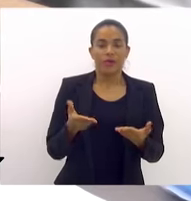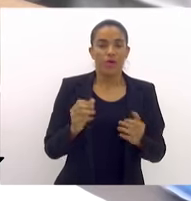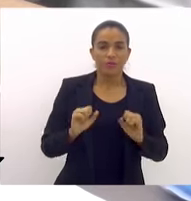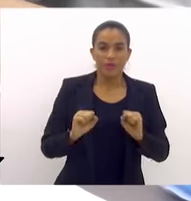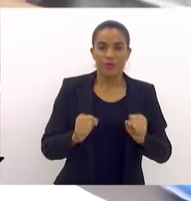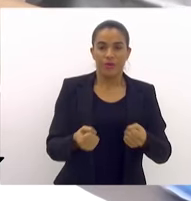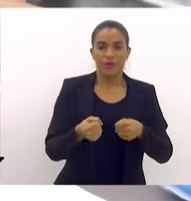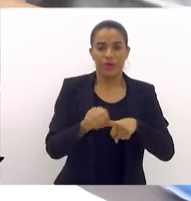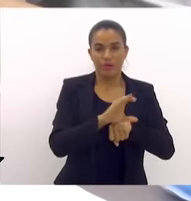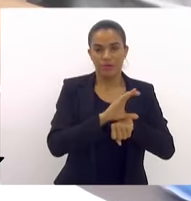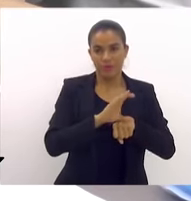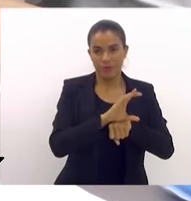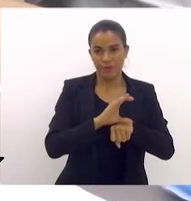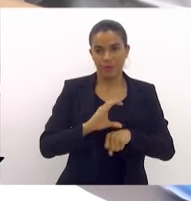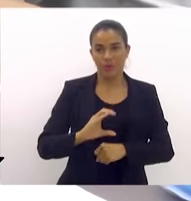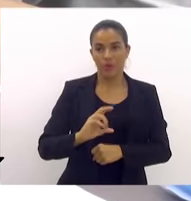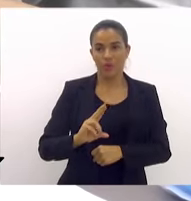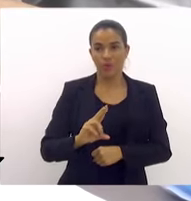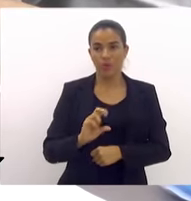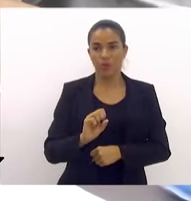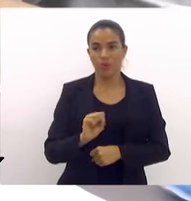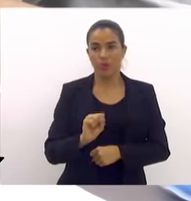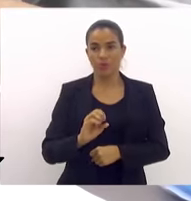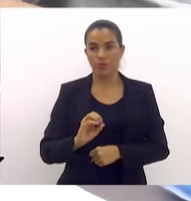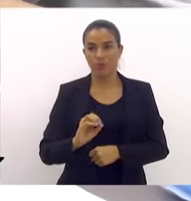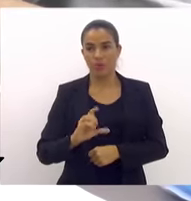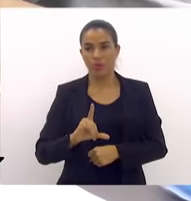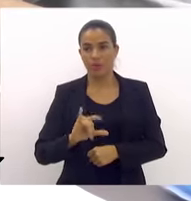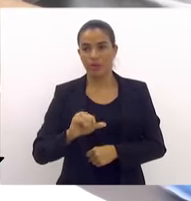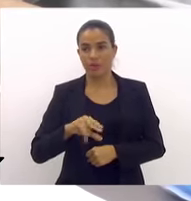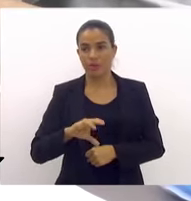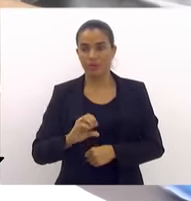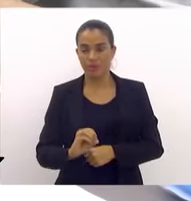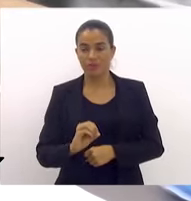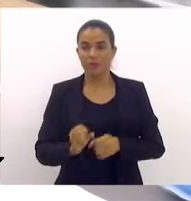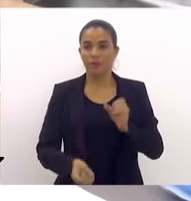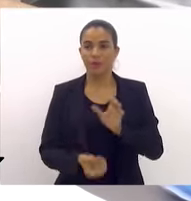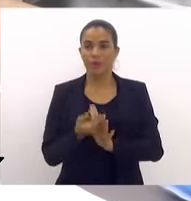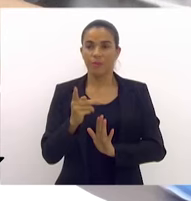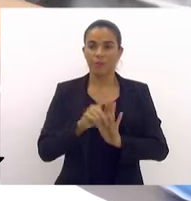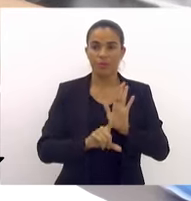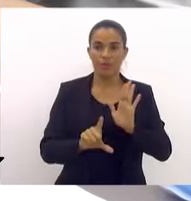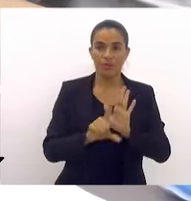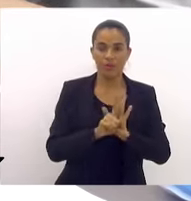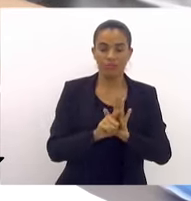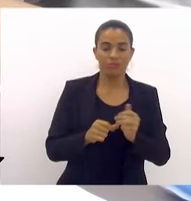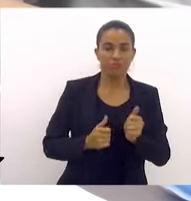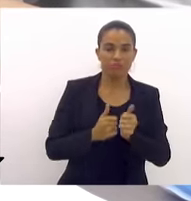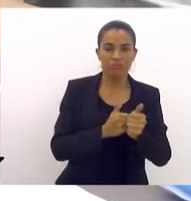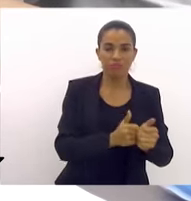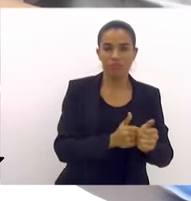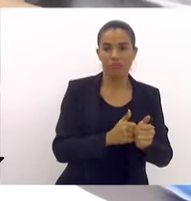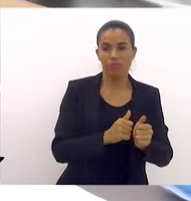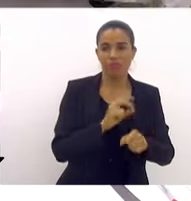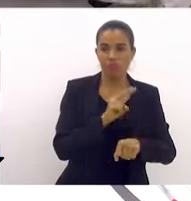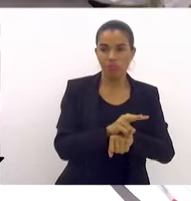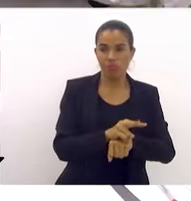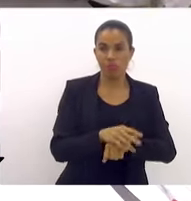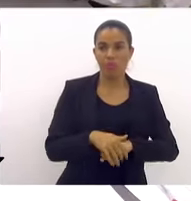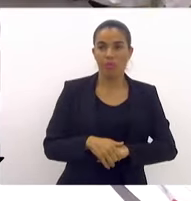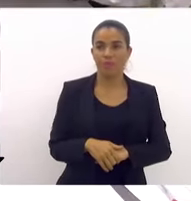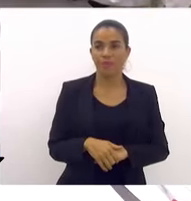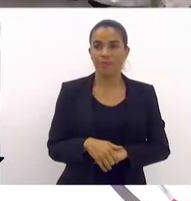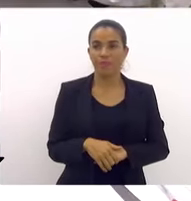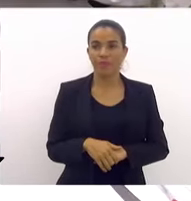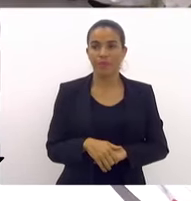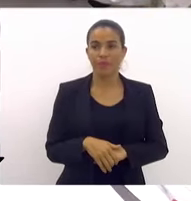constitucionalista Cozolino, que fez um projeto exatamente para proteger e acompanhar as pessoas com deficiência. Perfeito. Deputada Célia